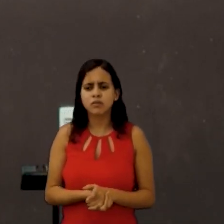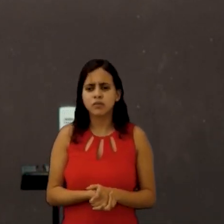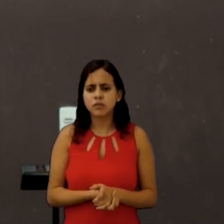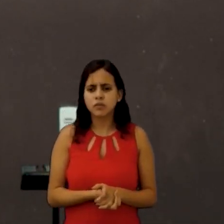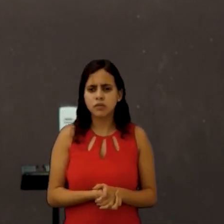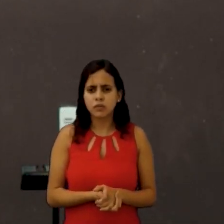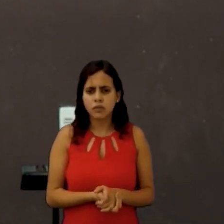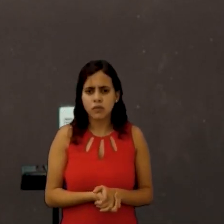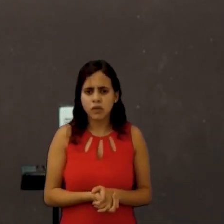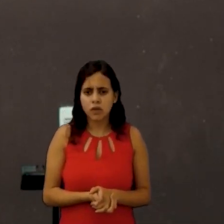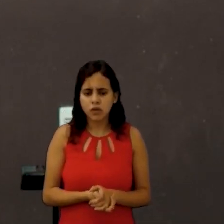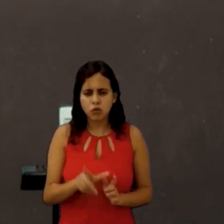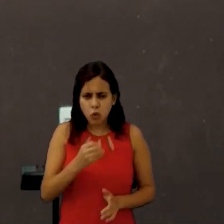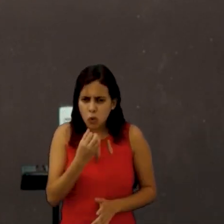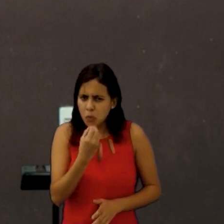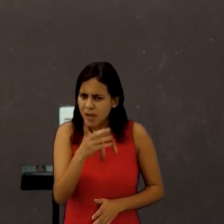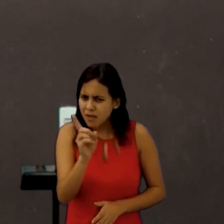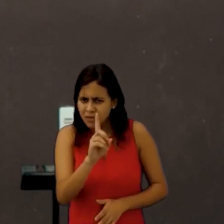me der mal?